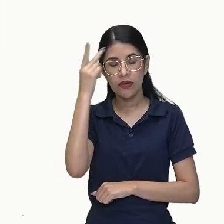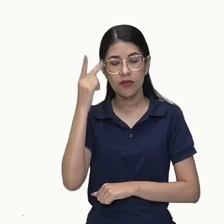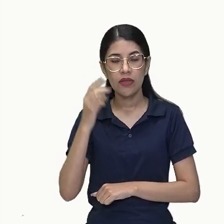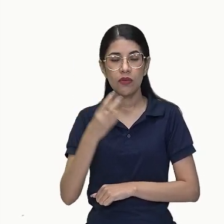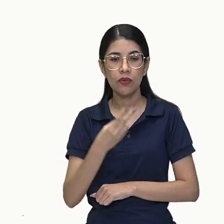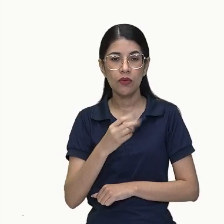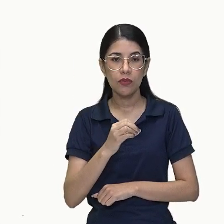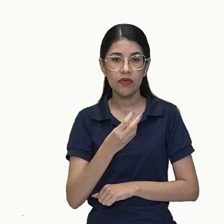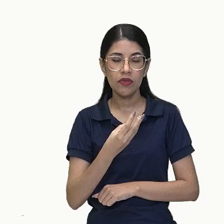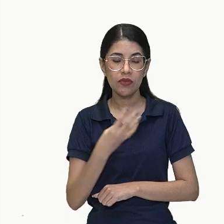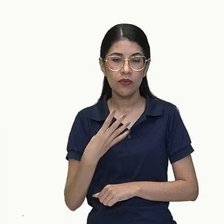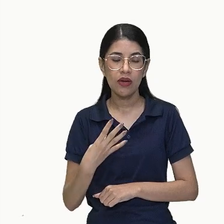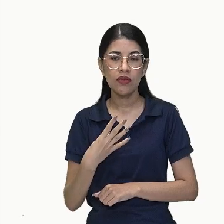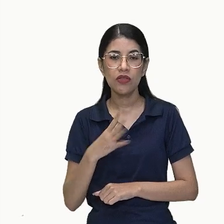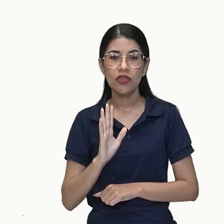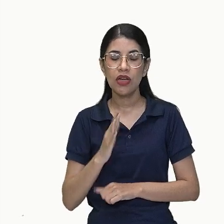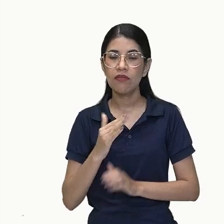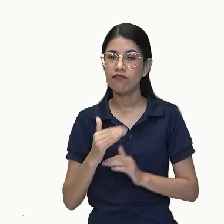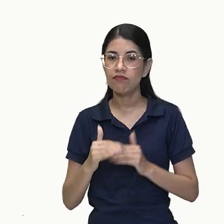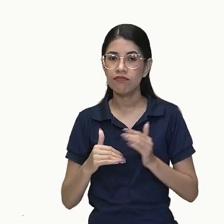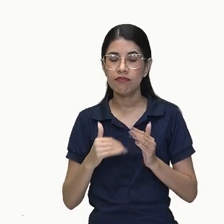a estimativa já ultrapassa